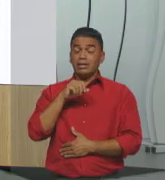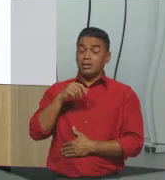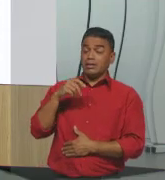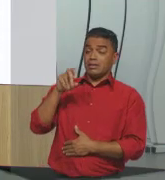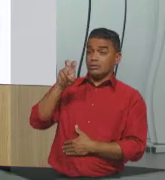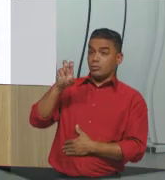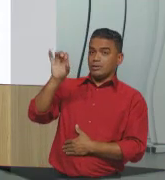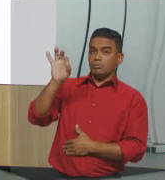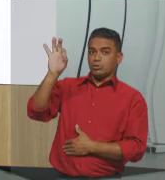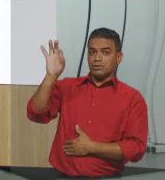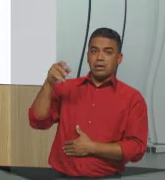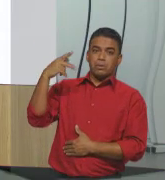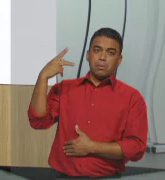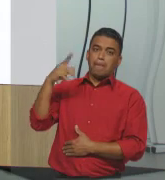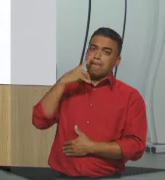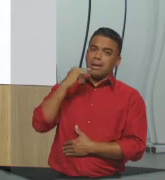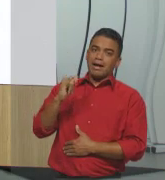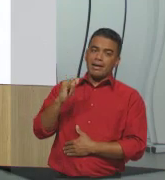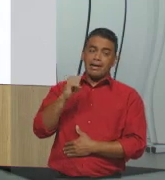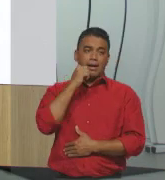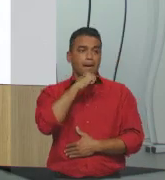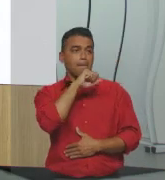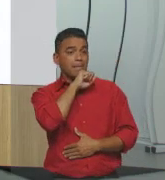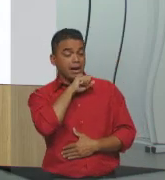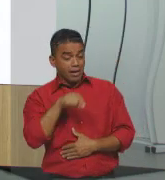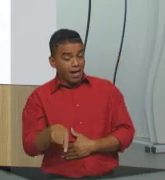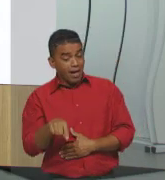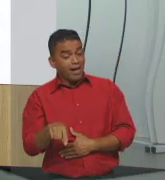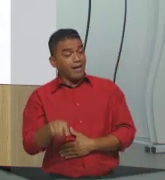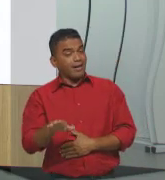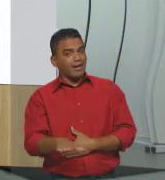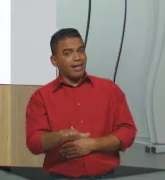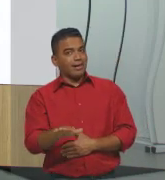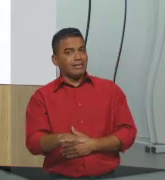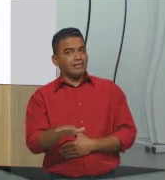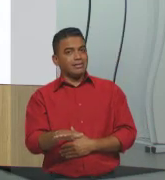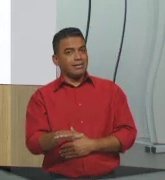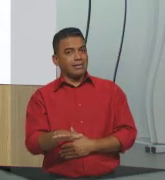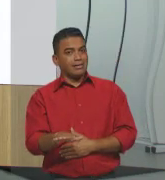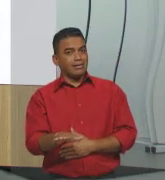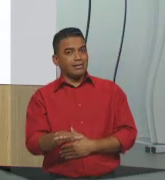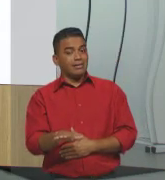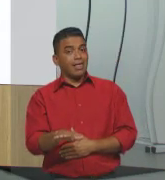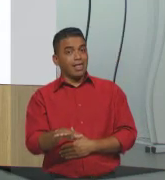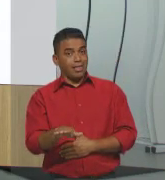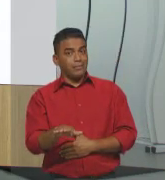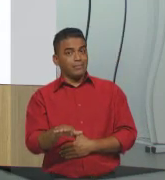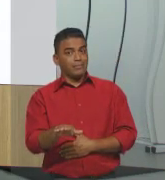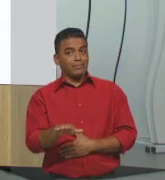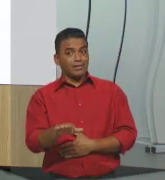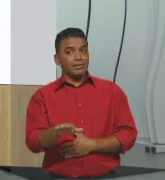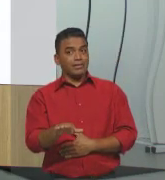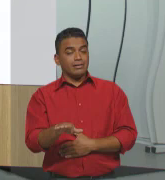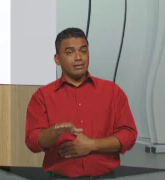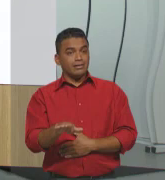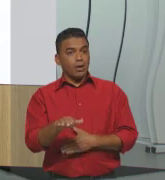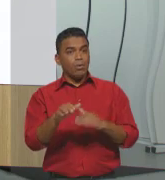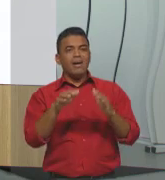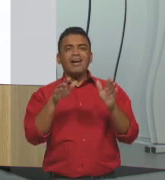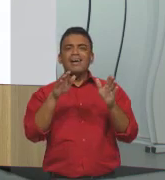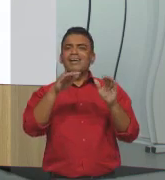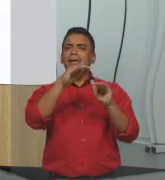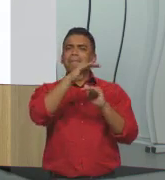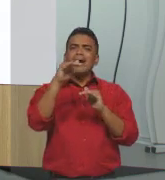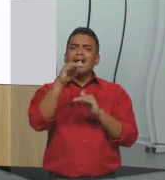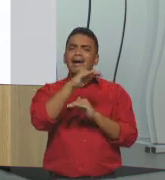do pai. Então, tem aqui, ó, mãe, a criança. Então, ela tem 50% aqui, ó, barras iguais, não